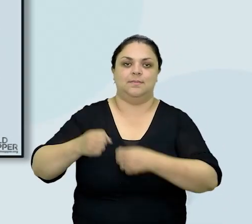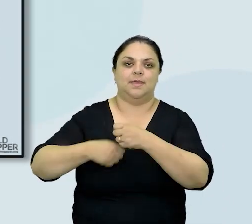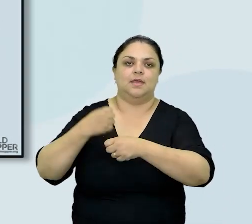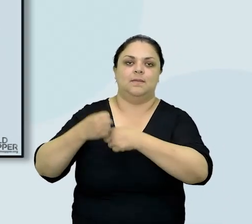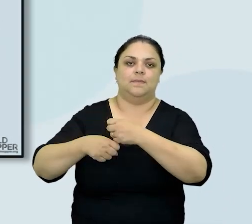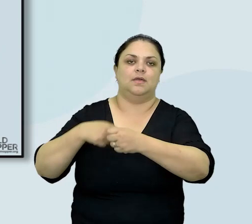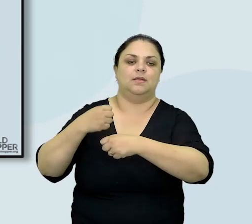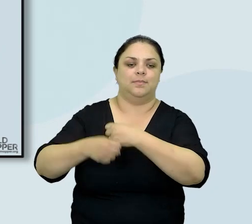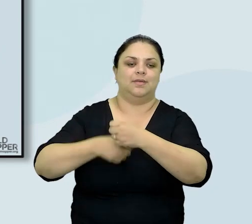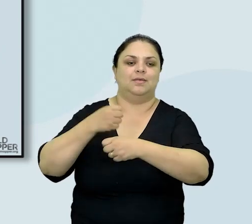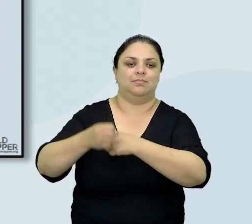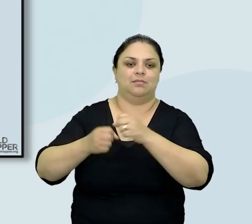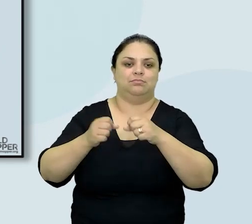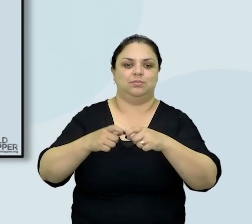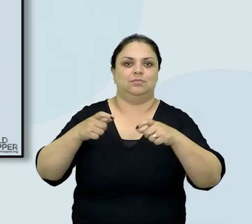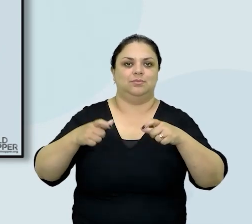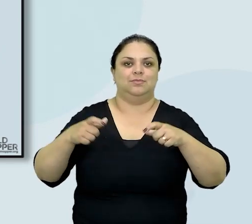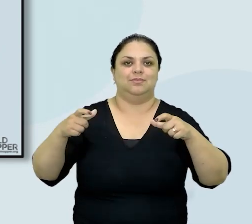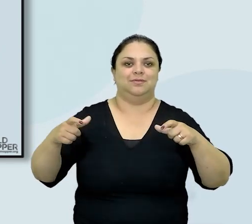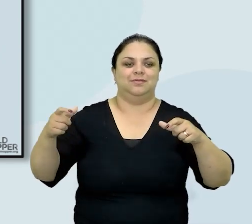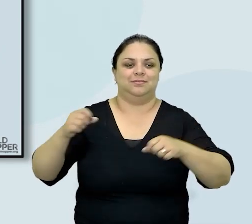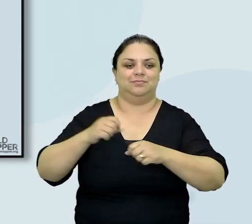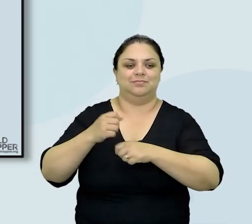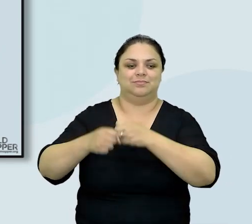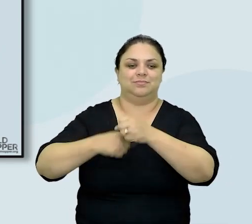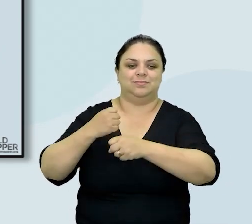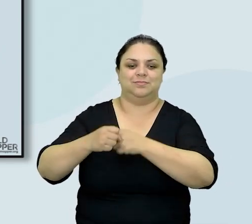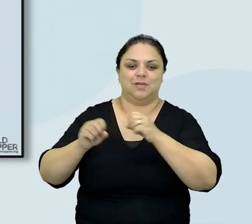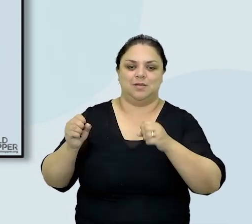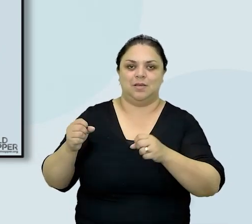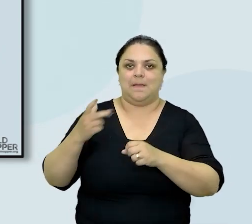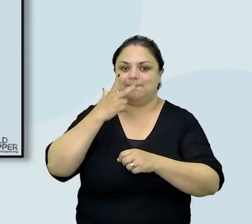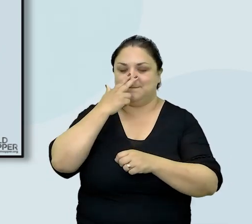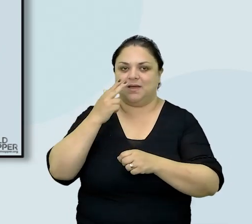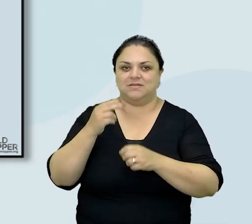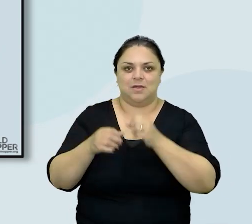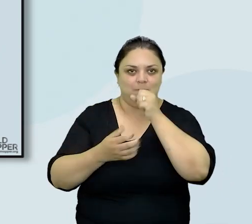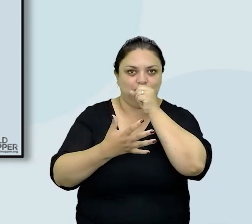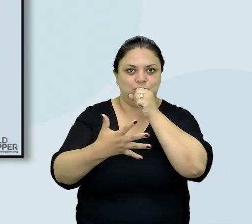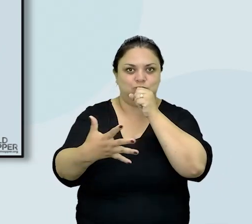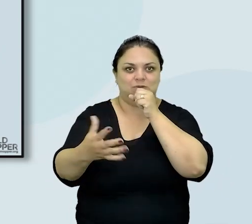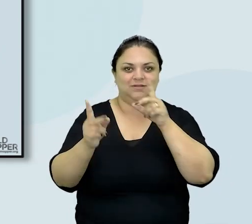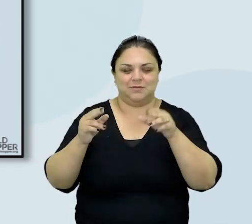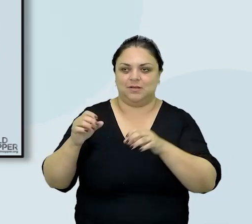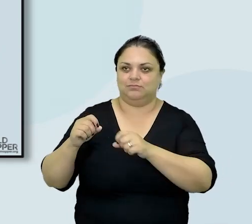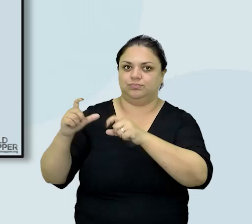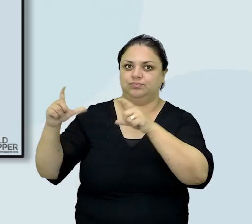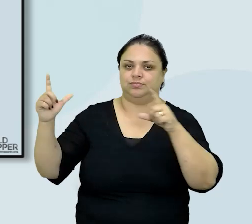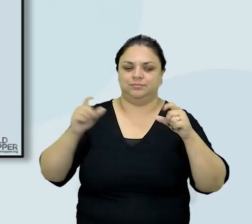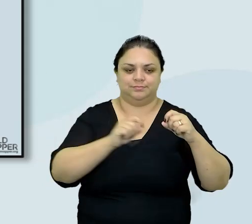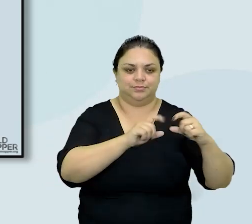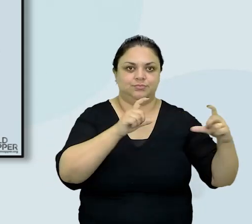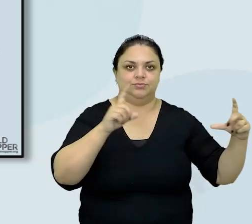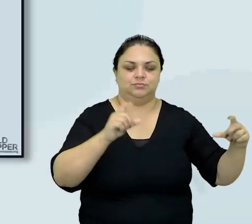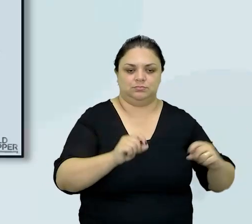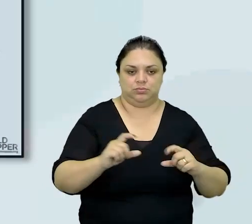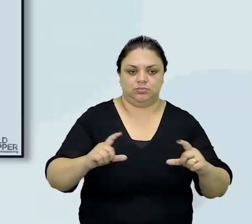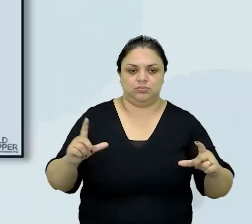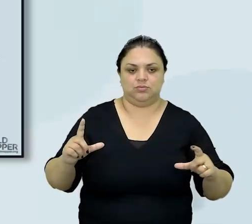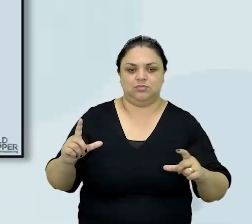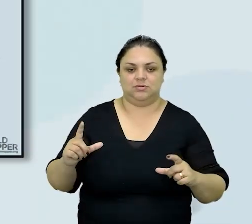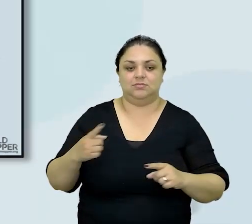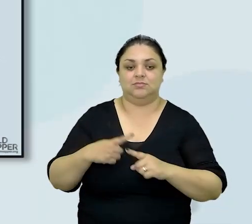nós temos esses países inflando, como se fosse uma bexiga, né? Porque são os países onde